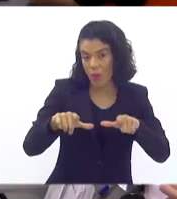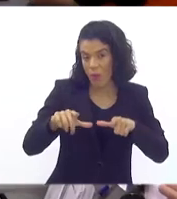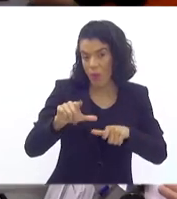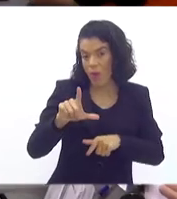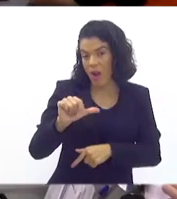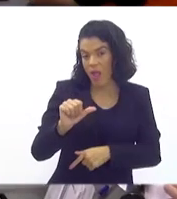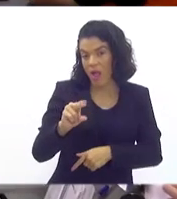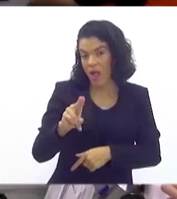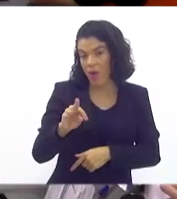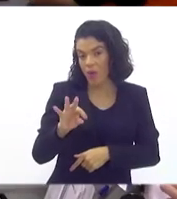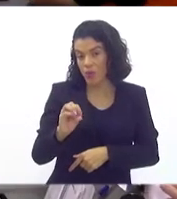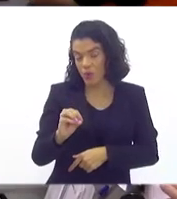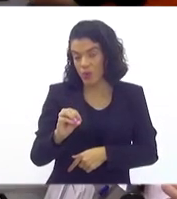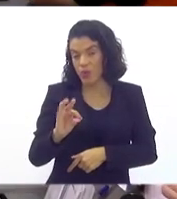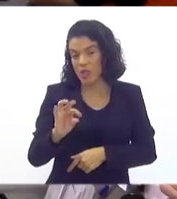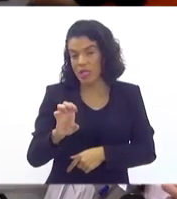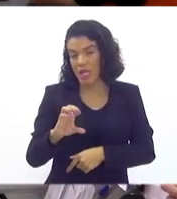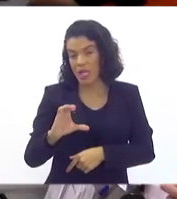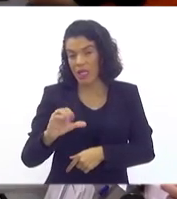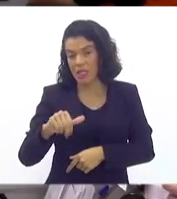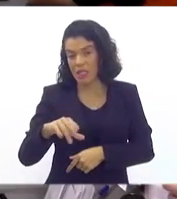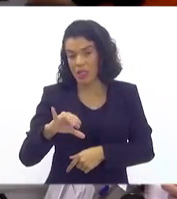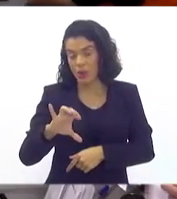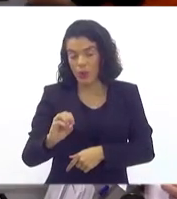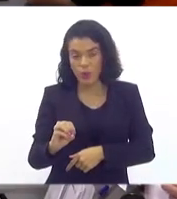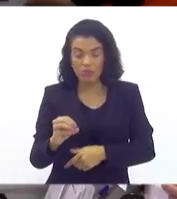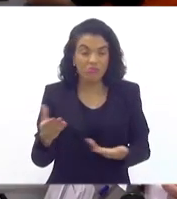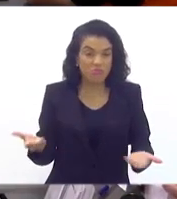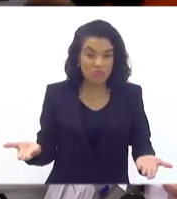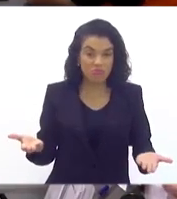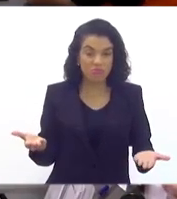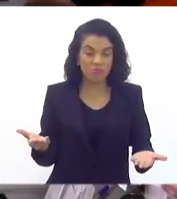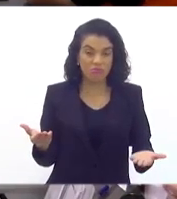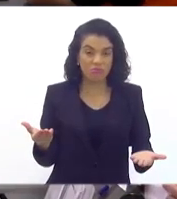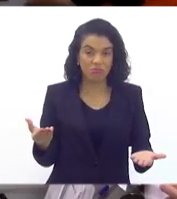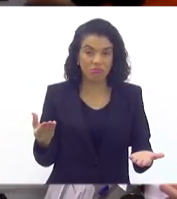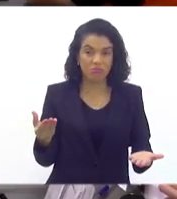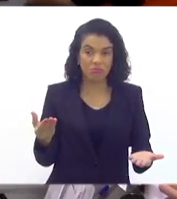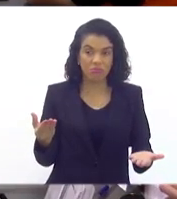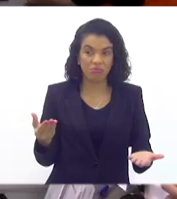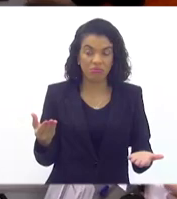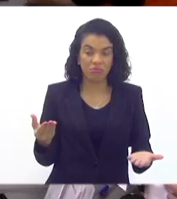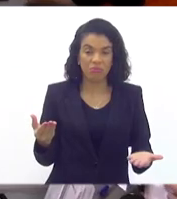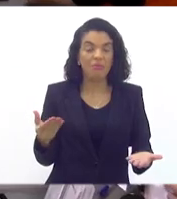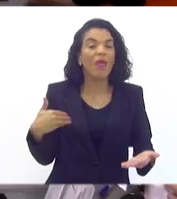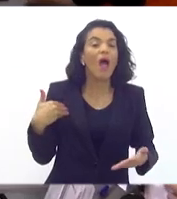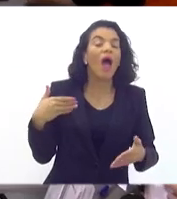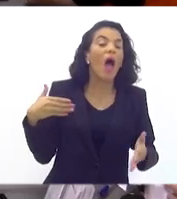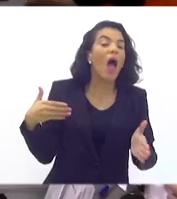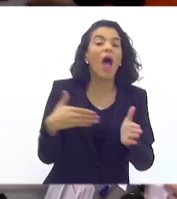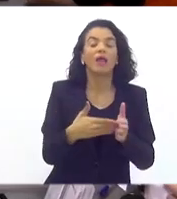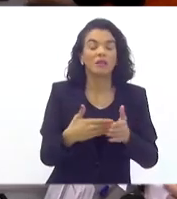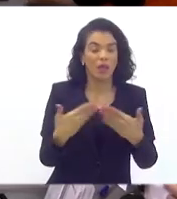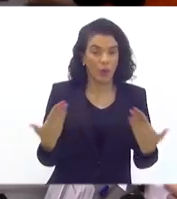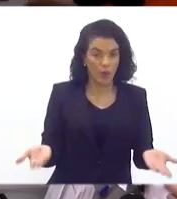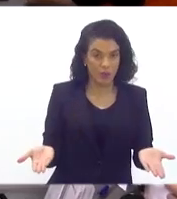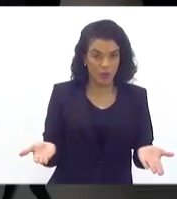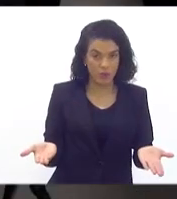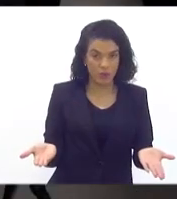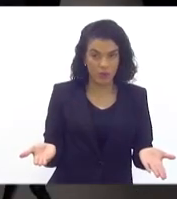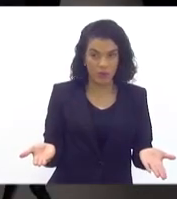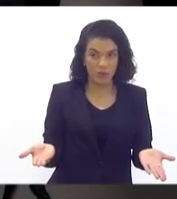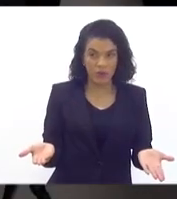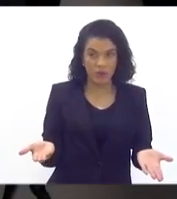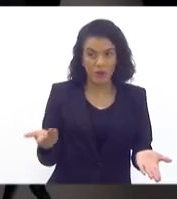para me dar embasamento para eu preferir o meu voto até quando que eu vou ficar assim eu